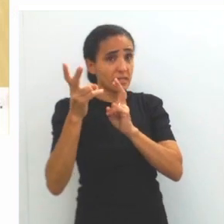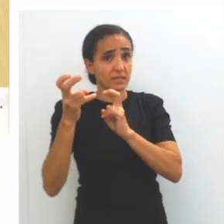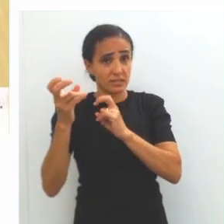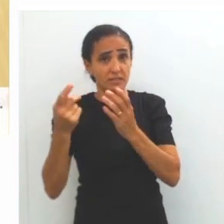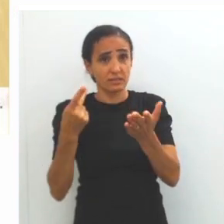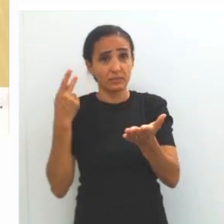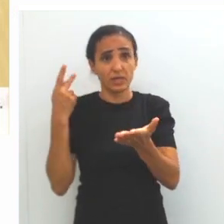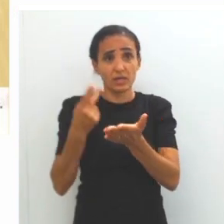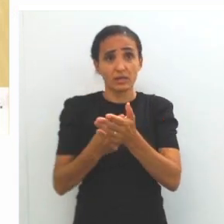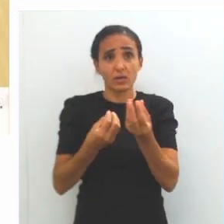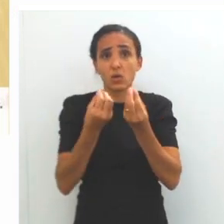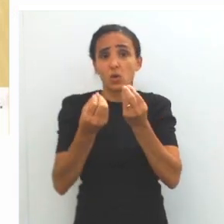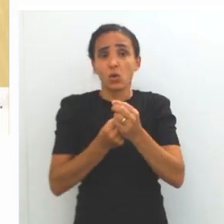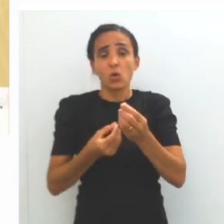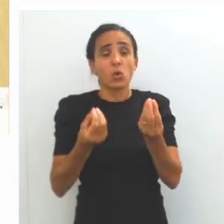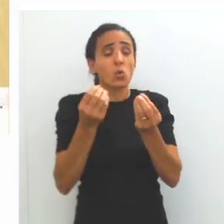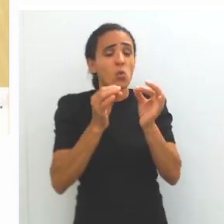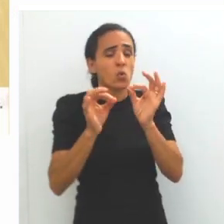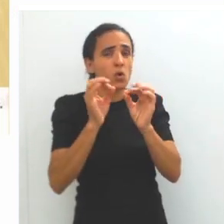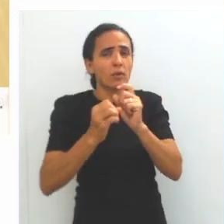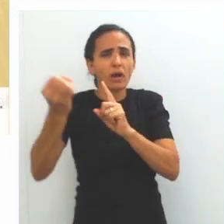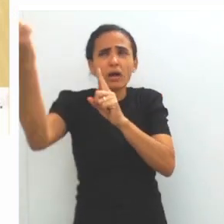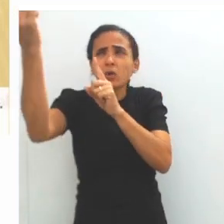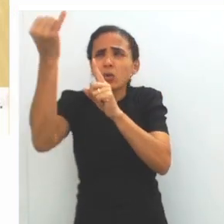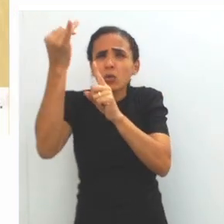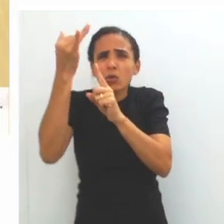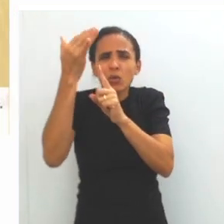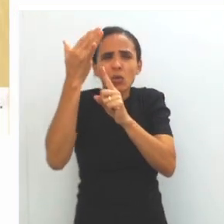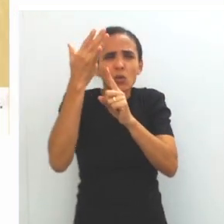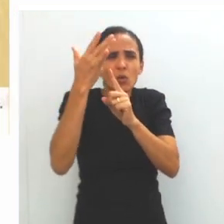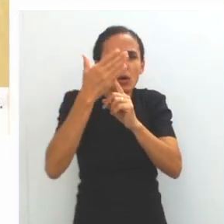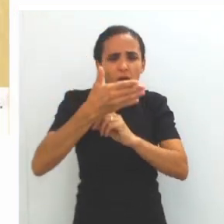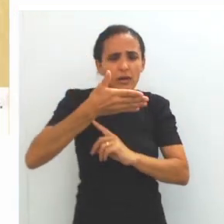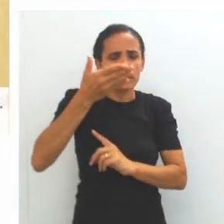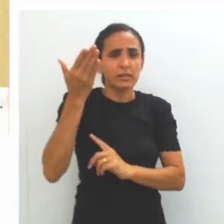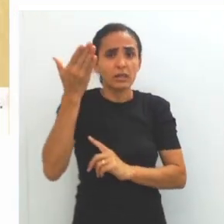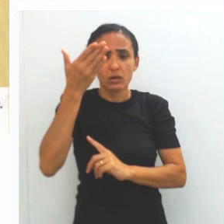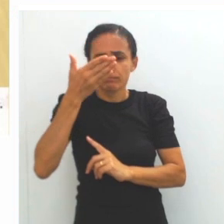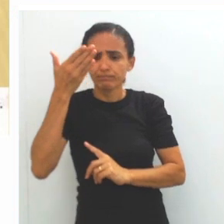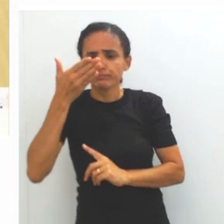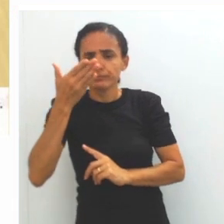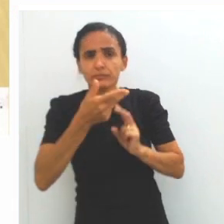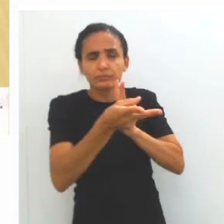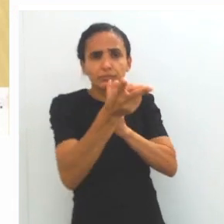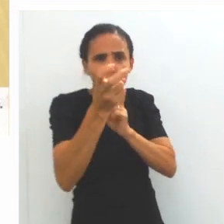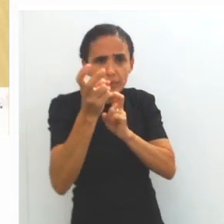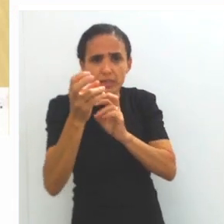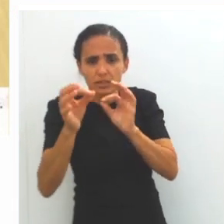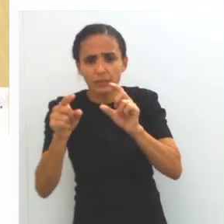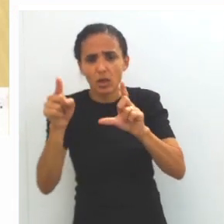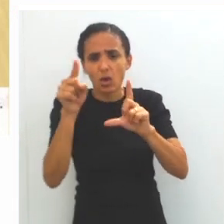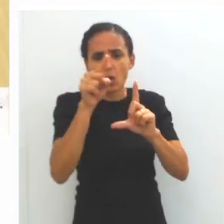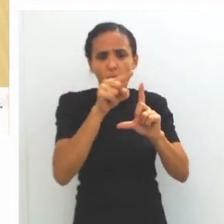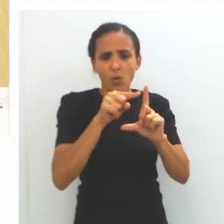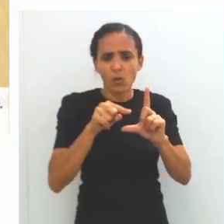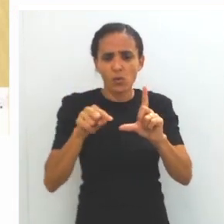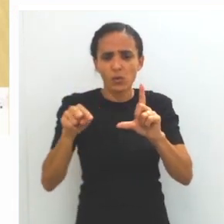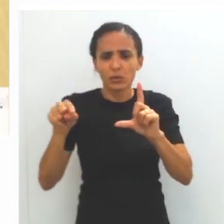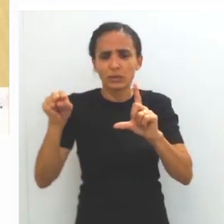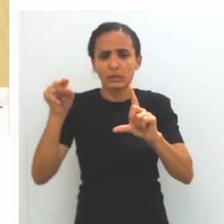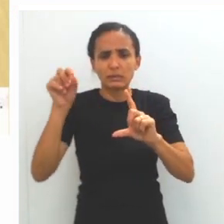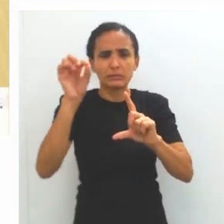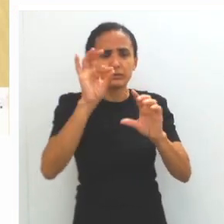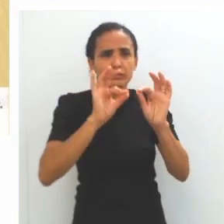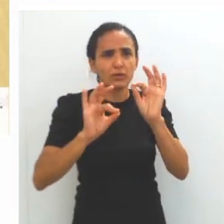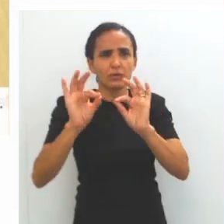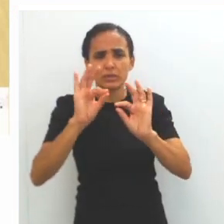Vê só. Aí está a luz passando pela córnea. Observem o formato